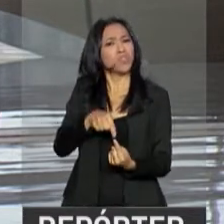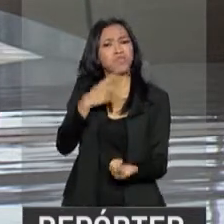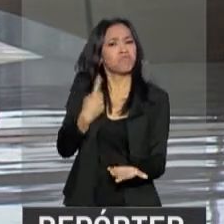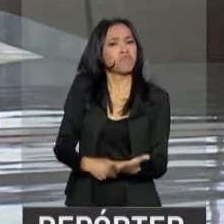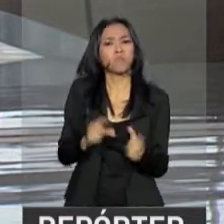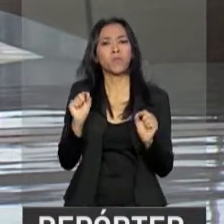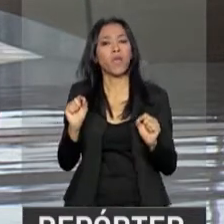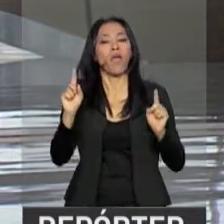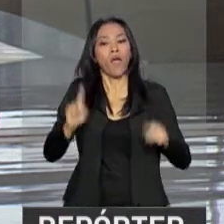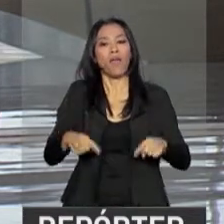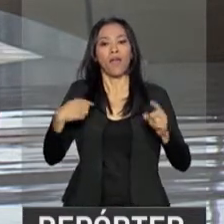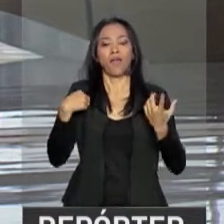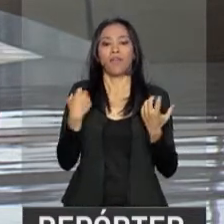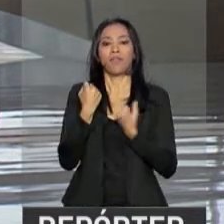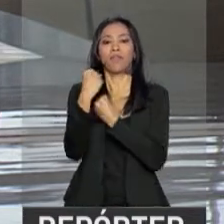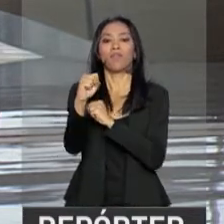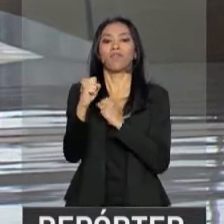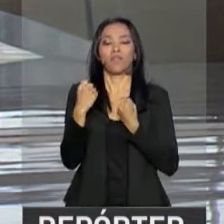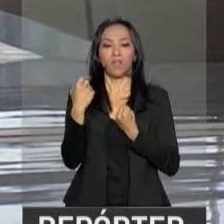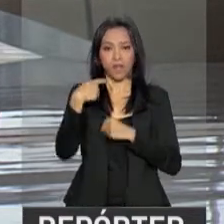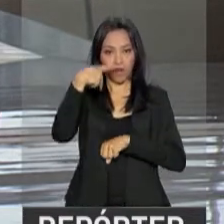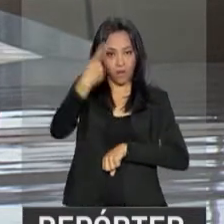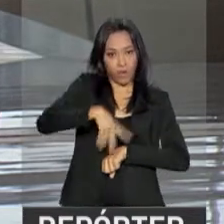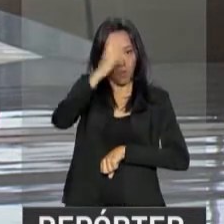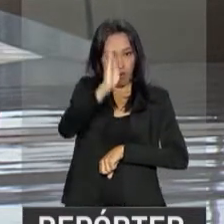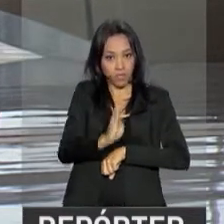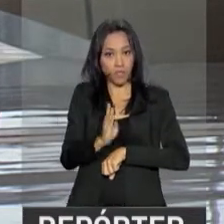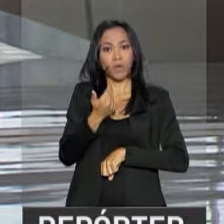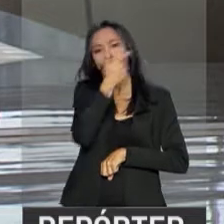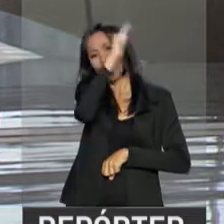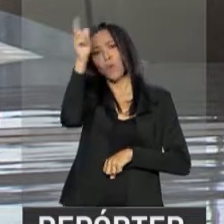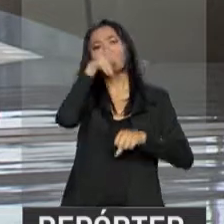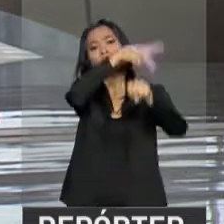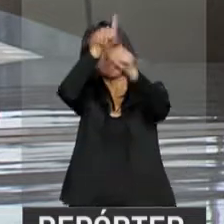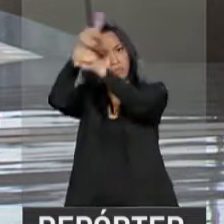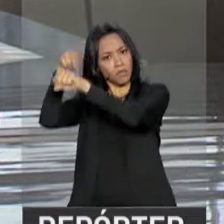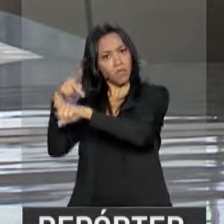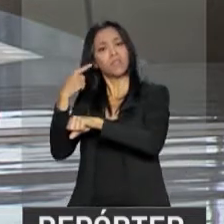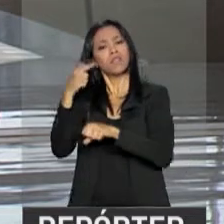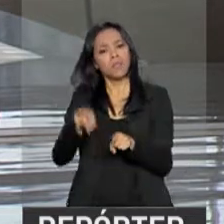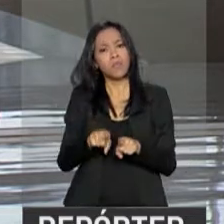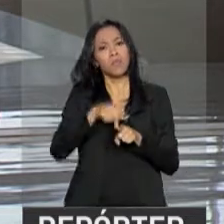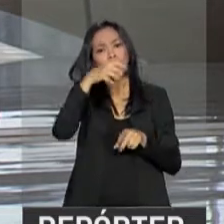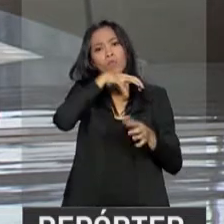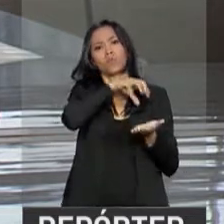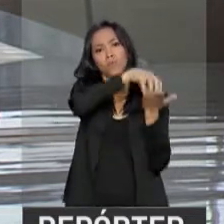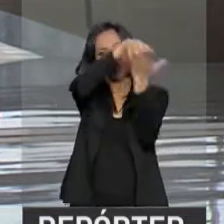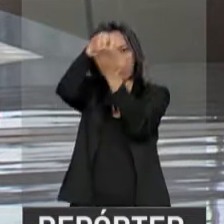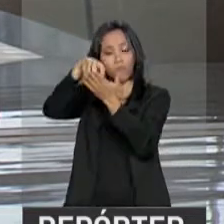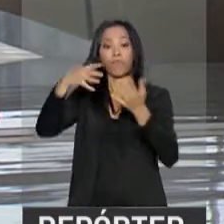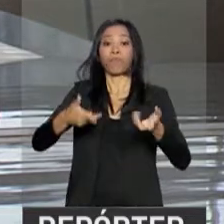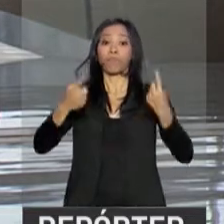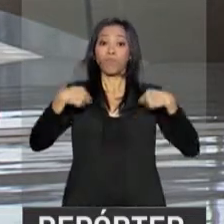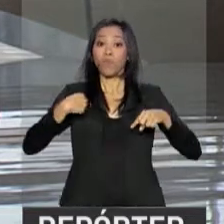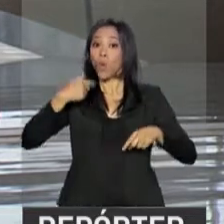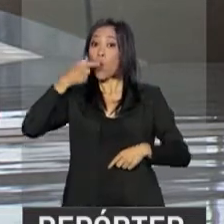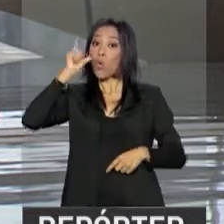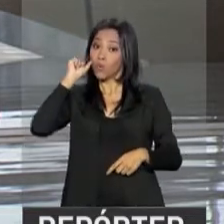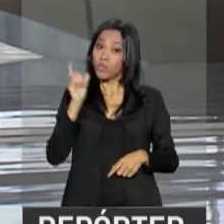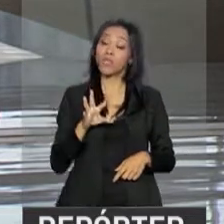junto a outras nações e organismos internacionais bom e ontem foi dia do exército brasileiro